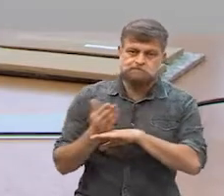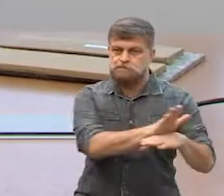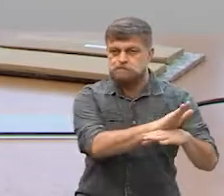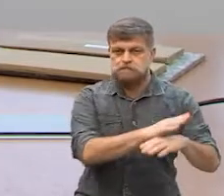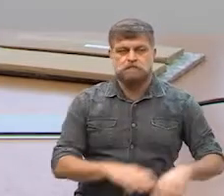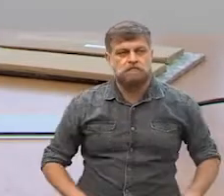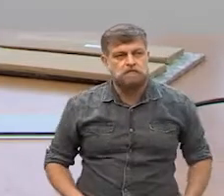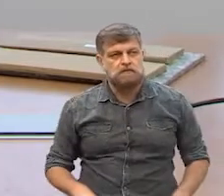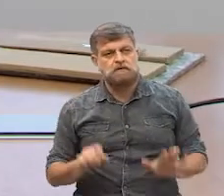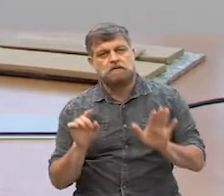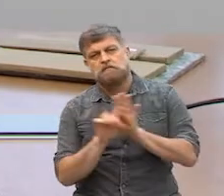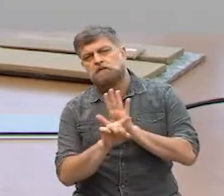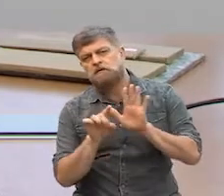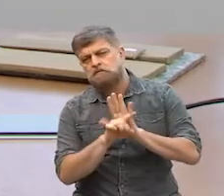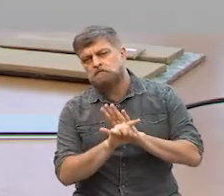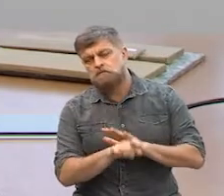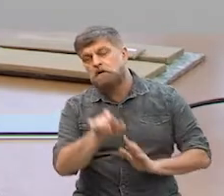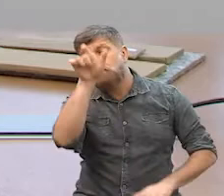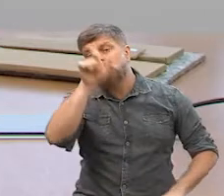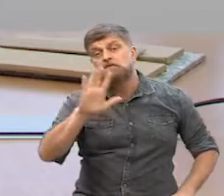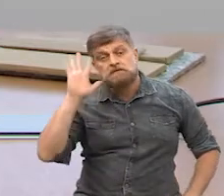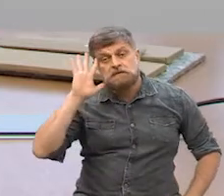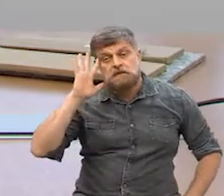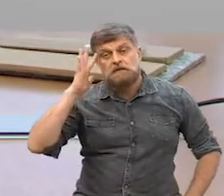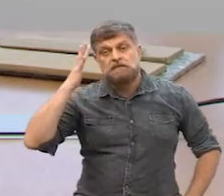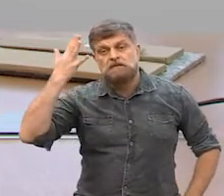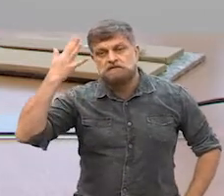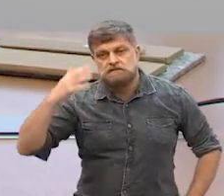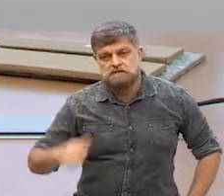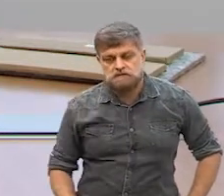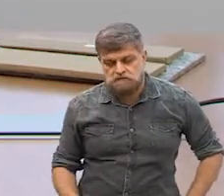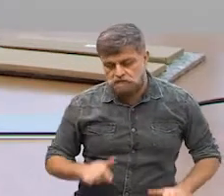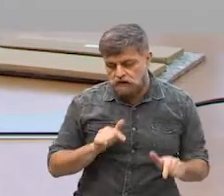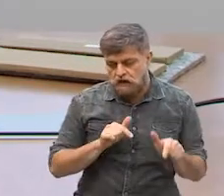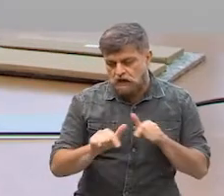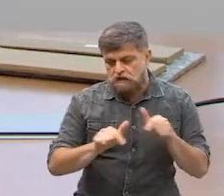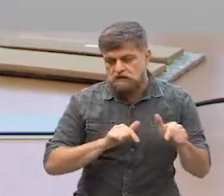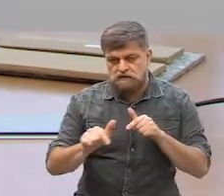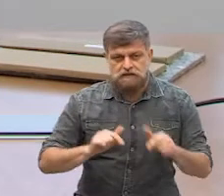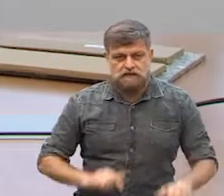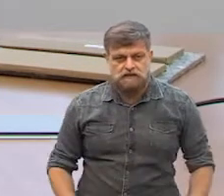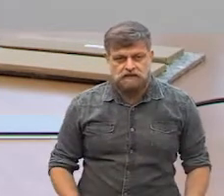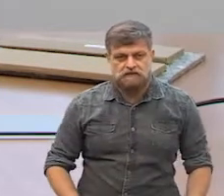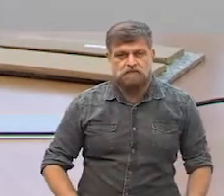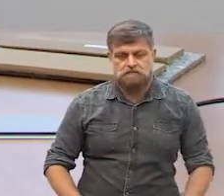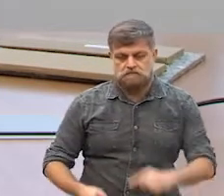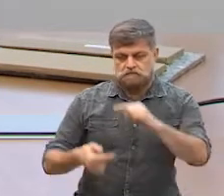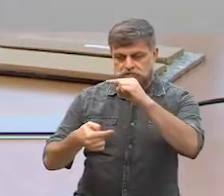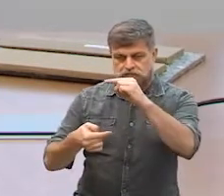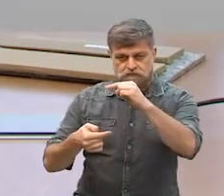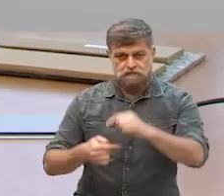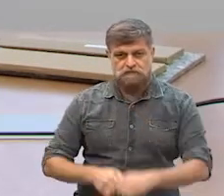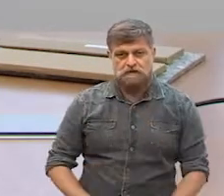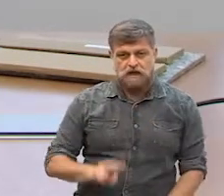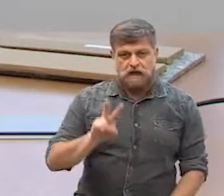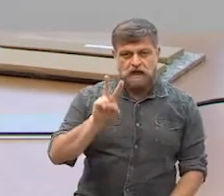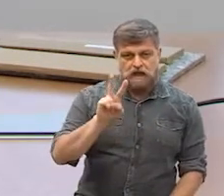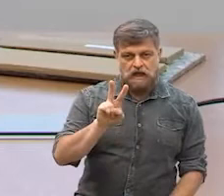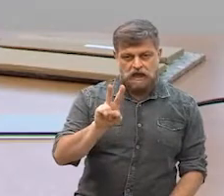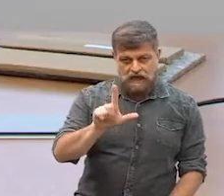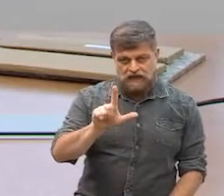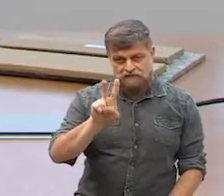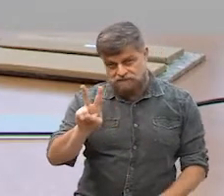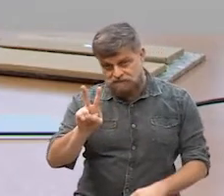Quando você decidiu, que é o mais recente, trabalhar com as embalagens LV, como foi buscar